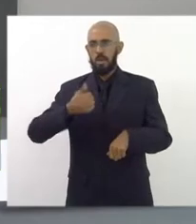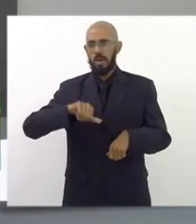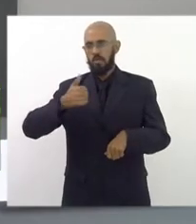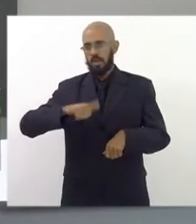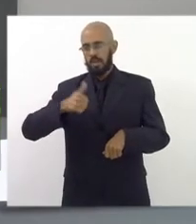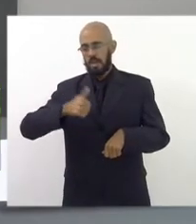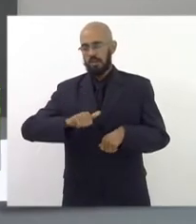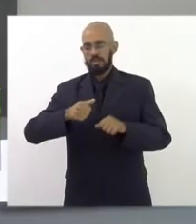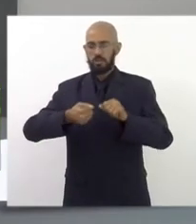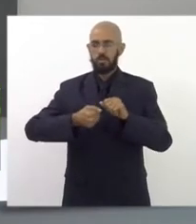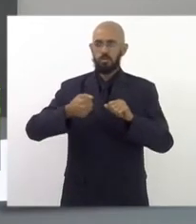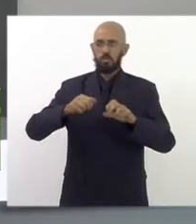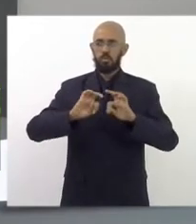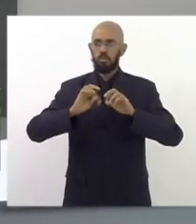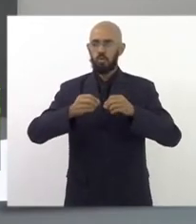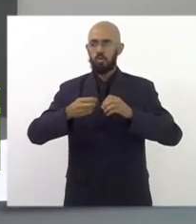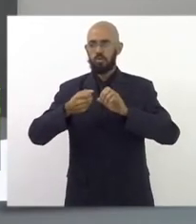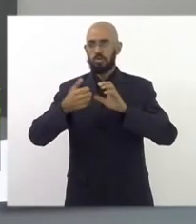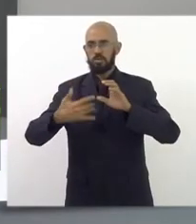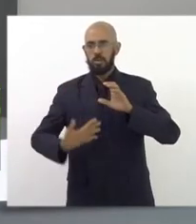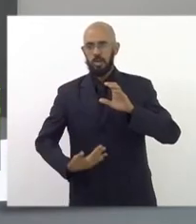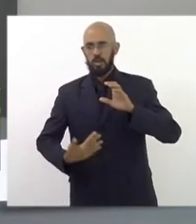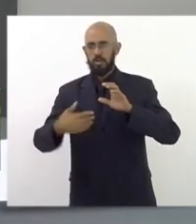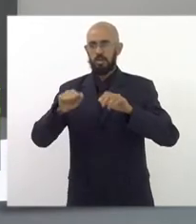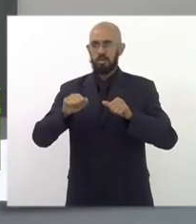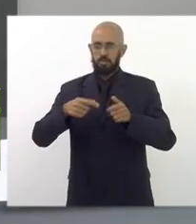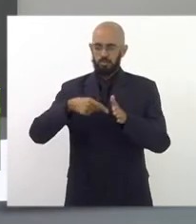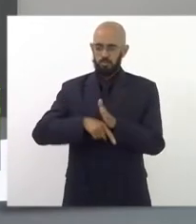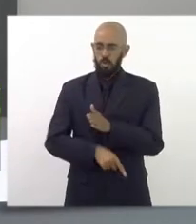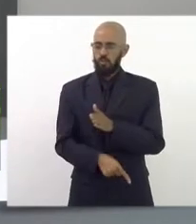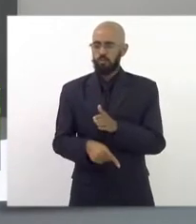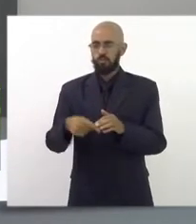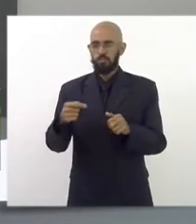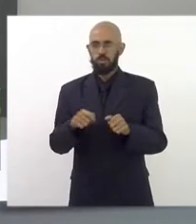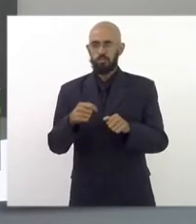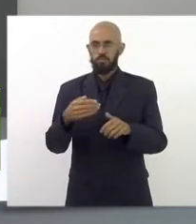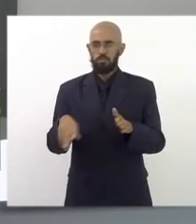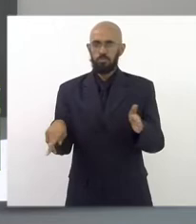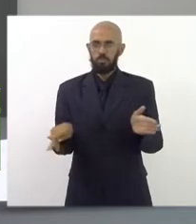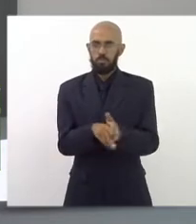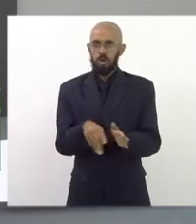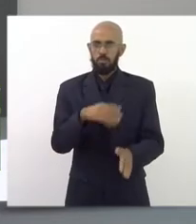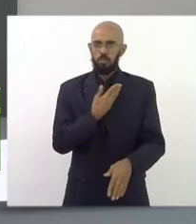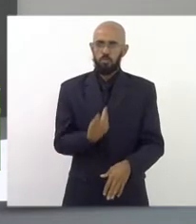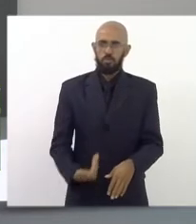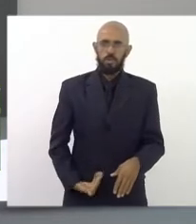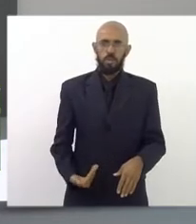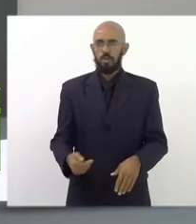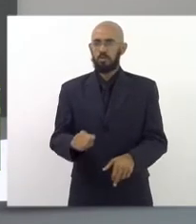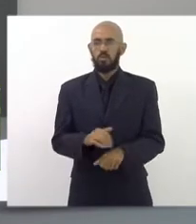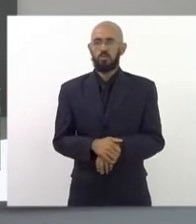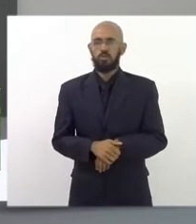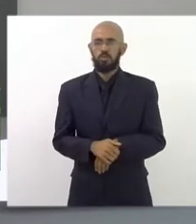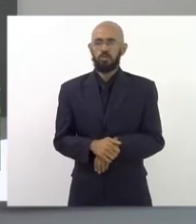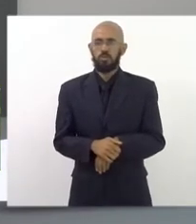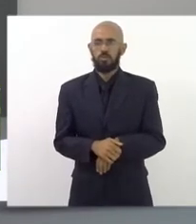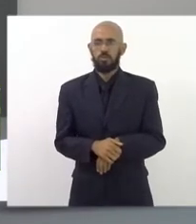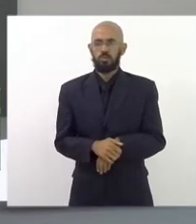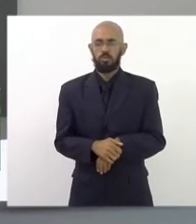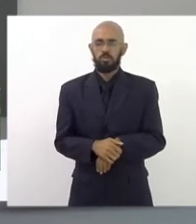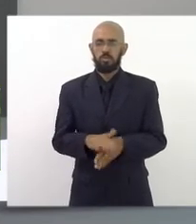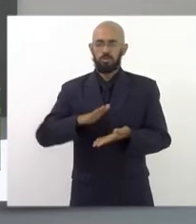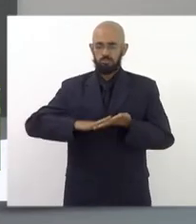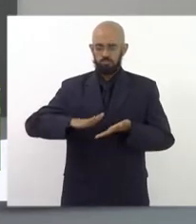fina, detalhada, feita pelo governo, sob o ponto de vista das receitas